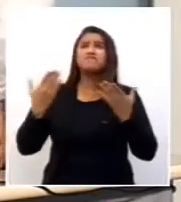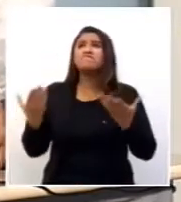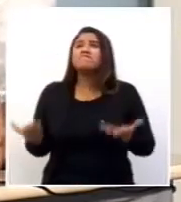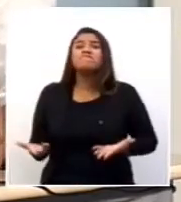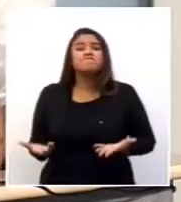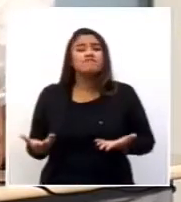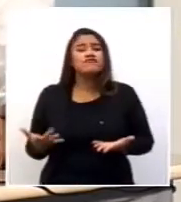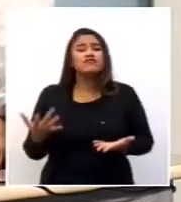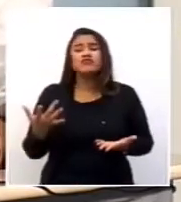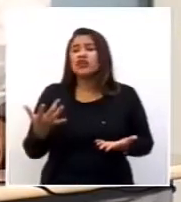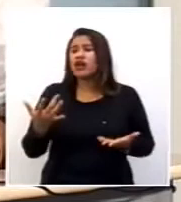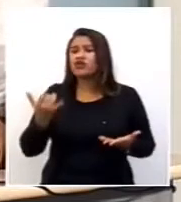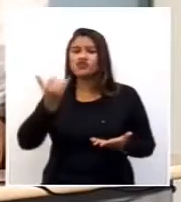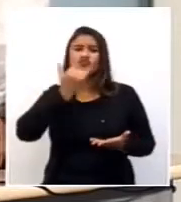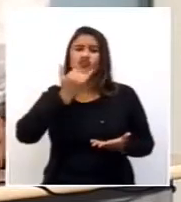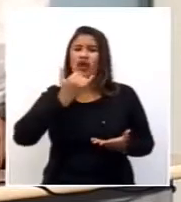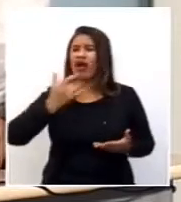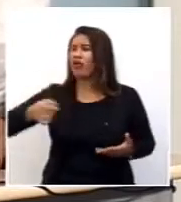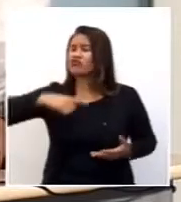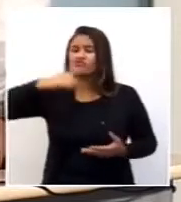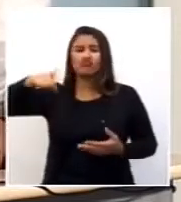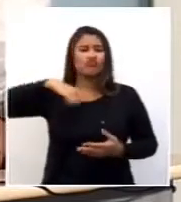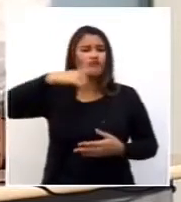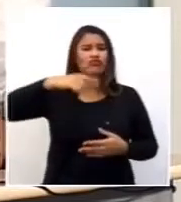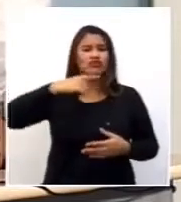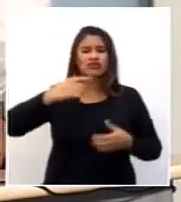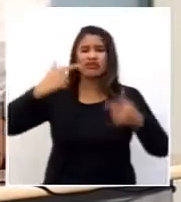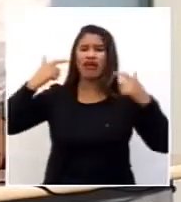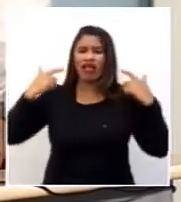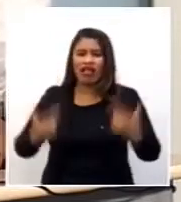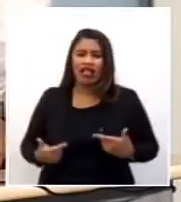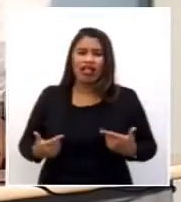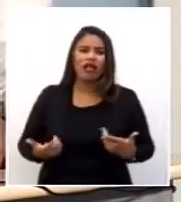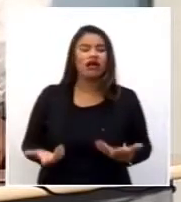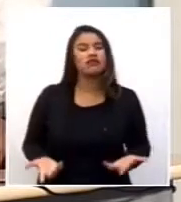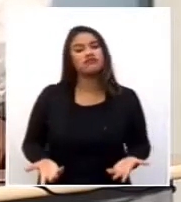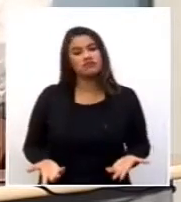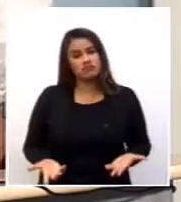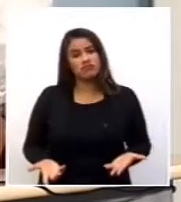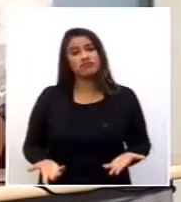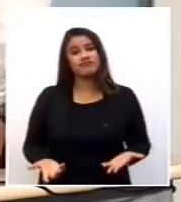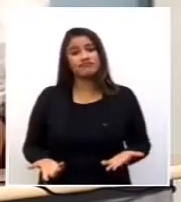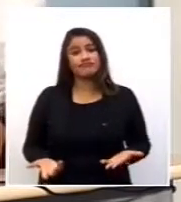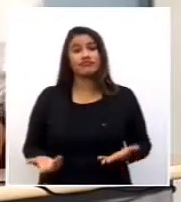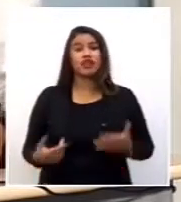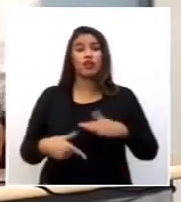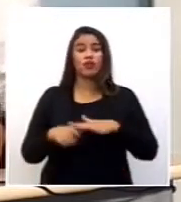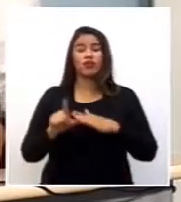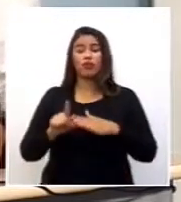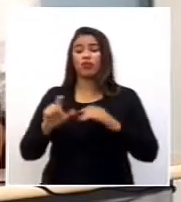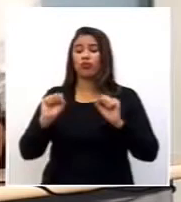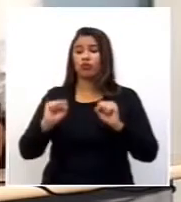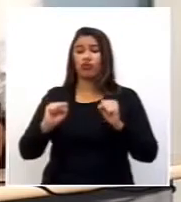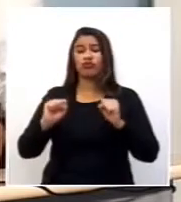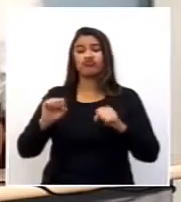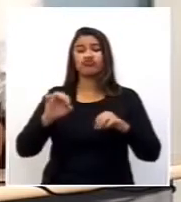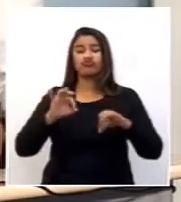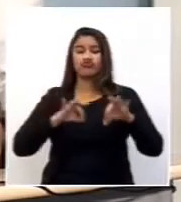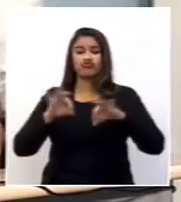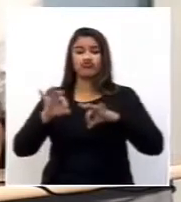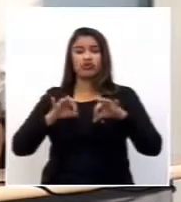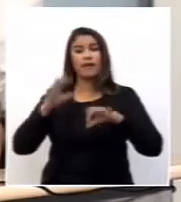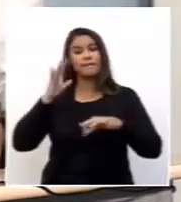eu não aguento mais essas lições. Será que a gente não tem como favorecer esse